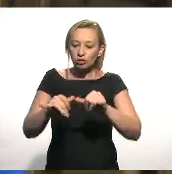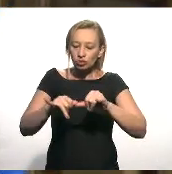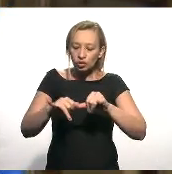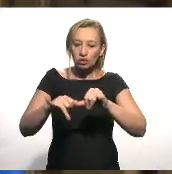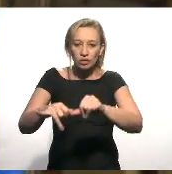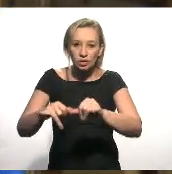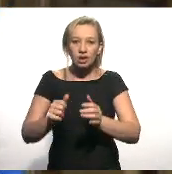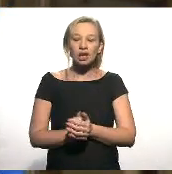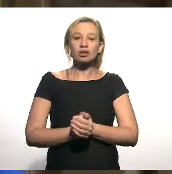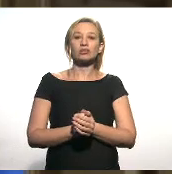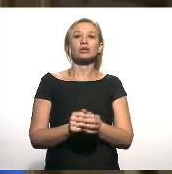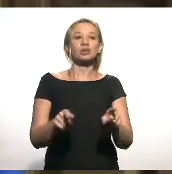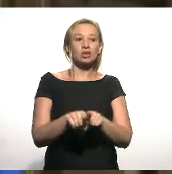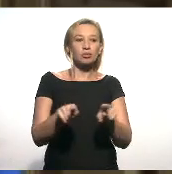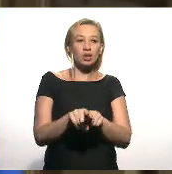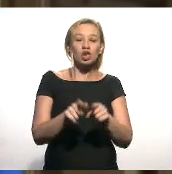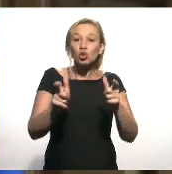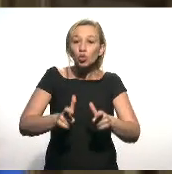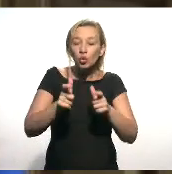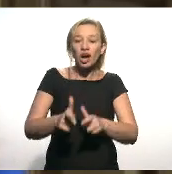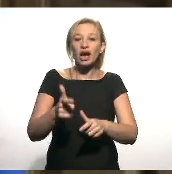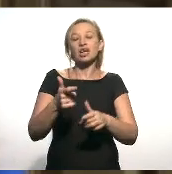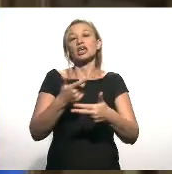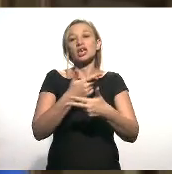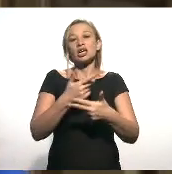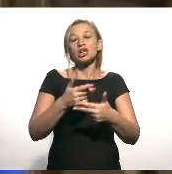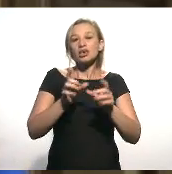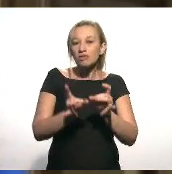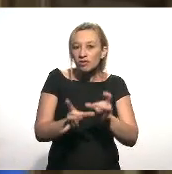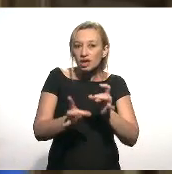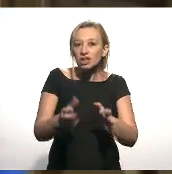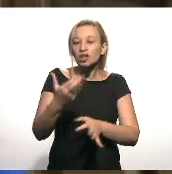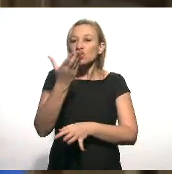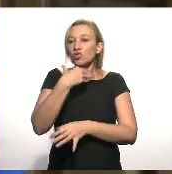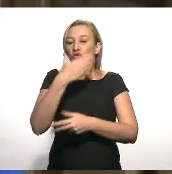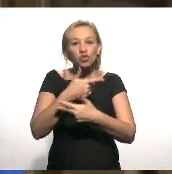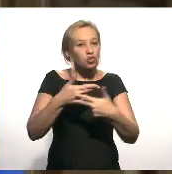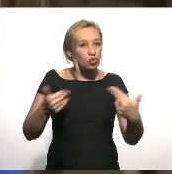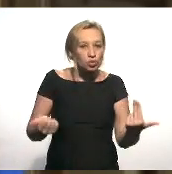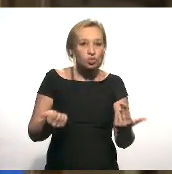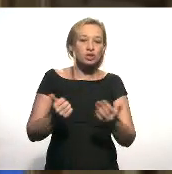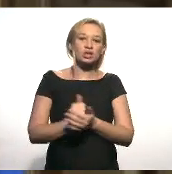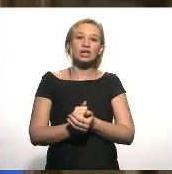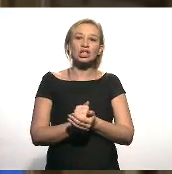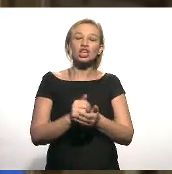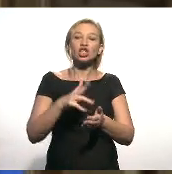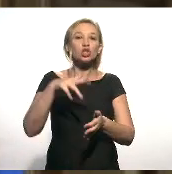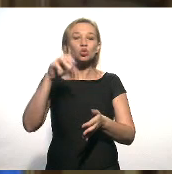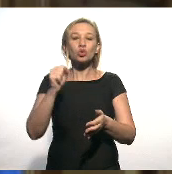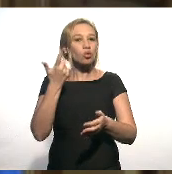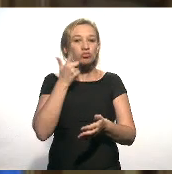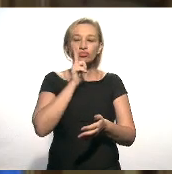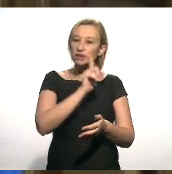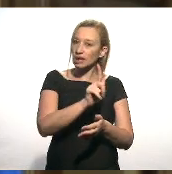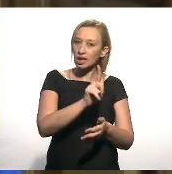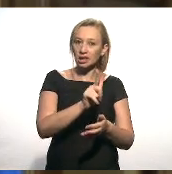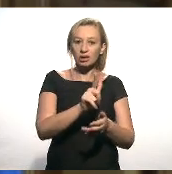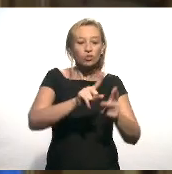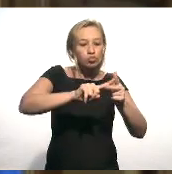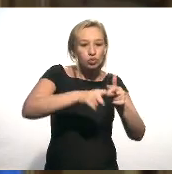verdureiro, né? E são milhares. E eles nunca conseguem se regularizar. Faz parte da rede